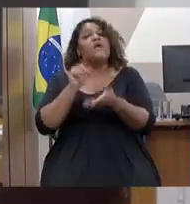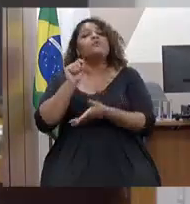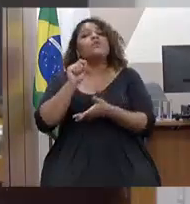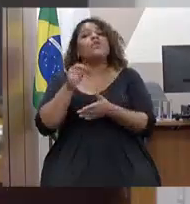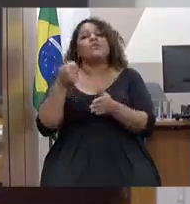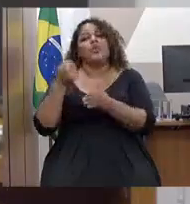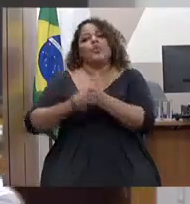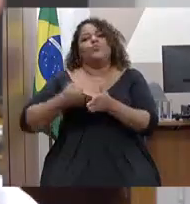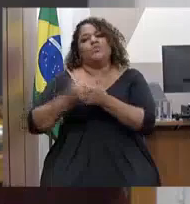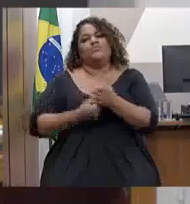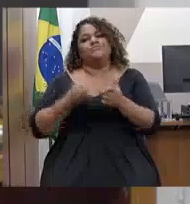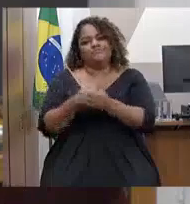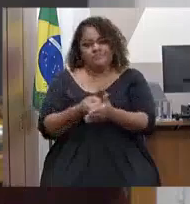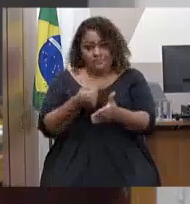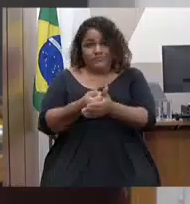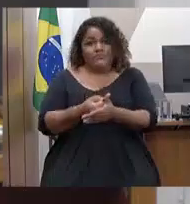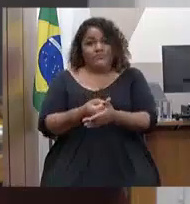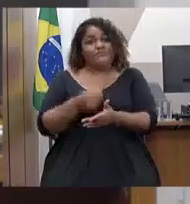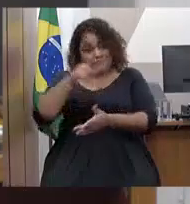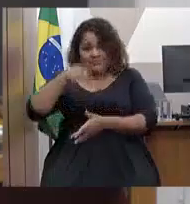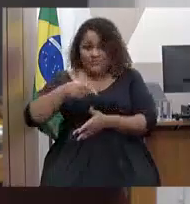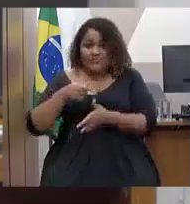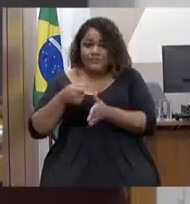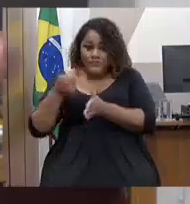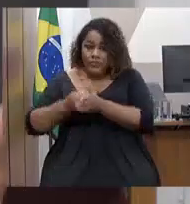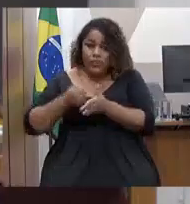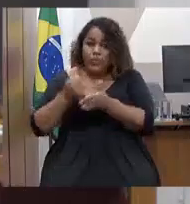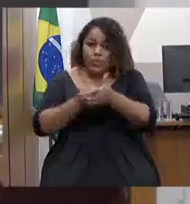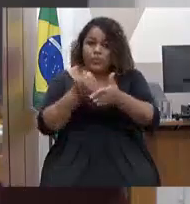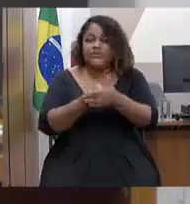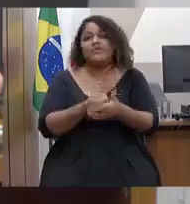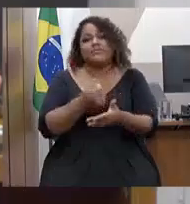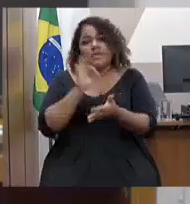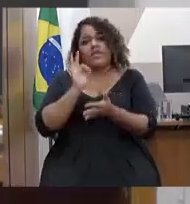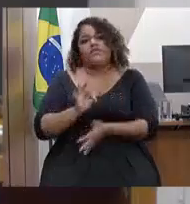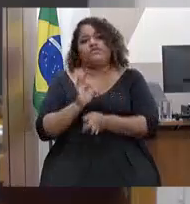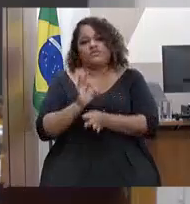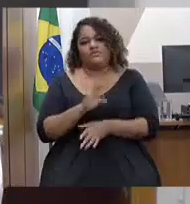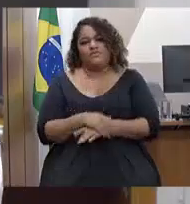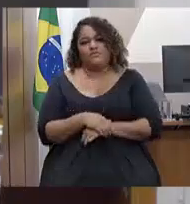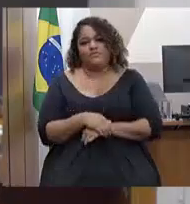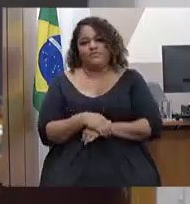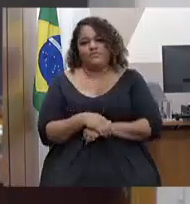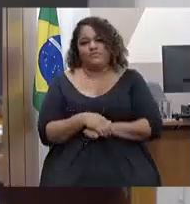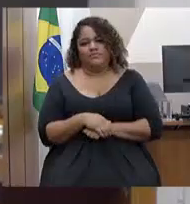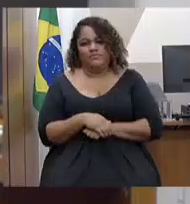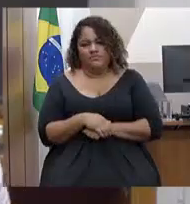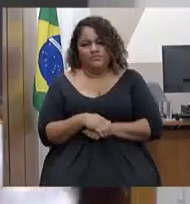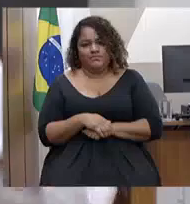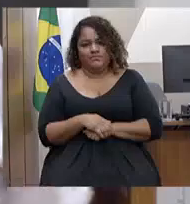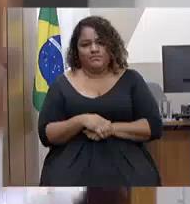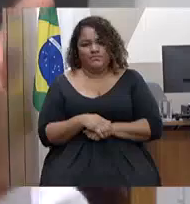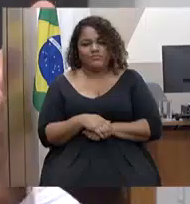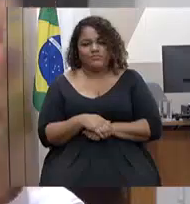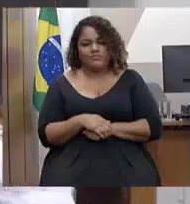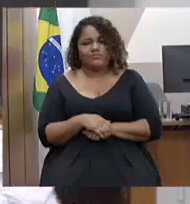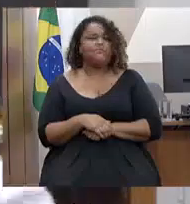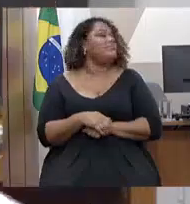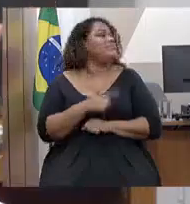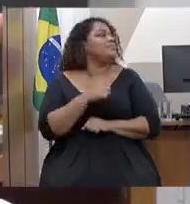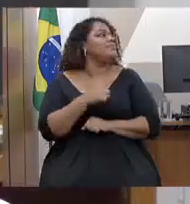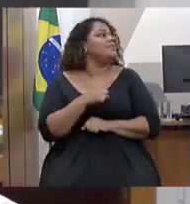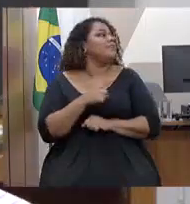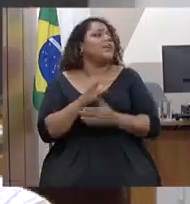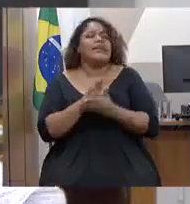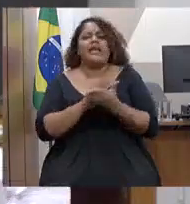não eu não tenho outro nome para dar que não sejam enfrentamento com relação a isso nós não fazemos vigilância Porque nós não temos número não